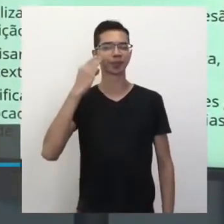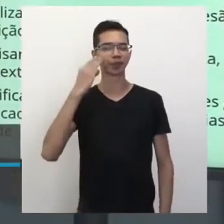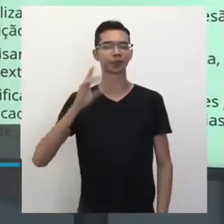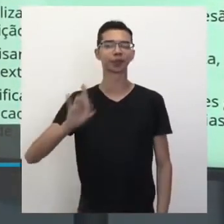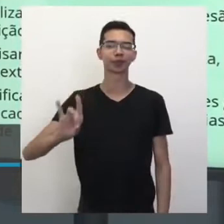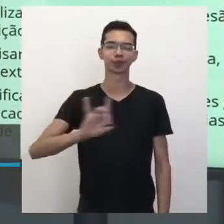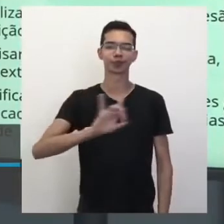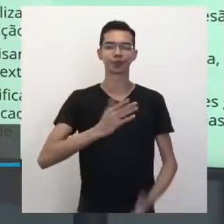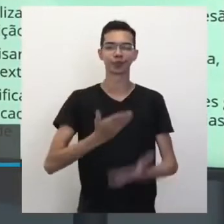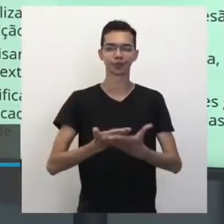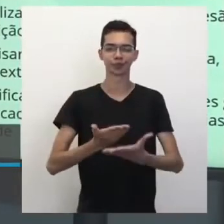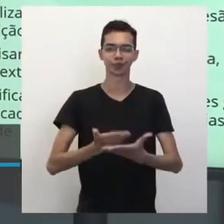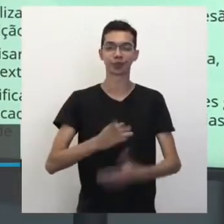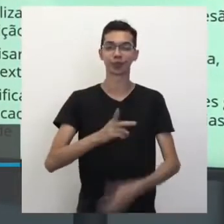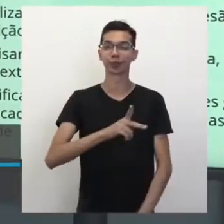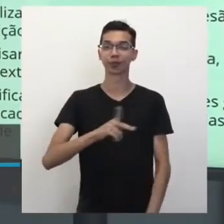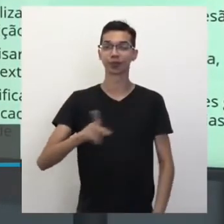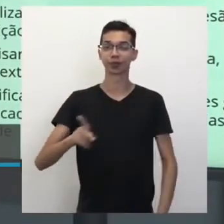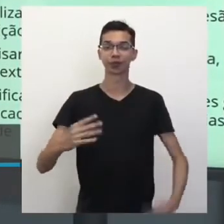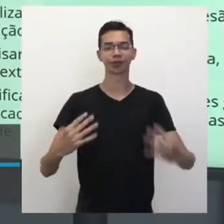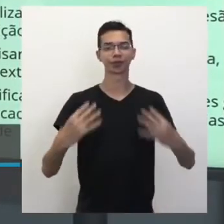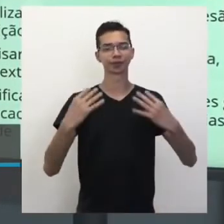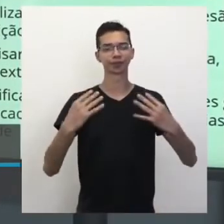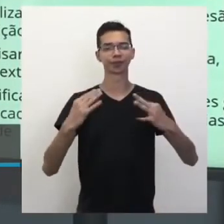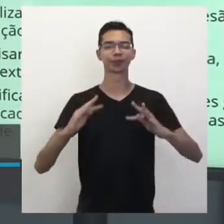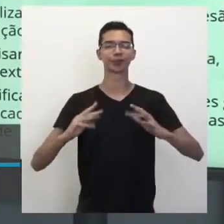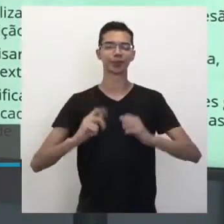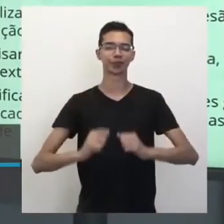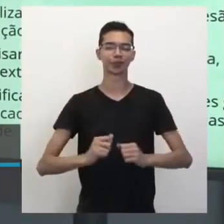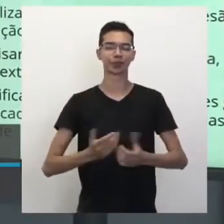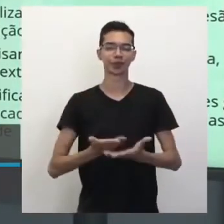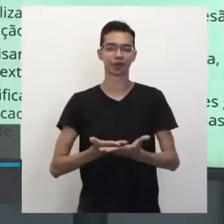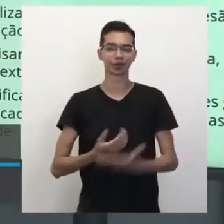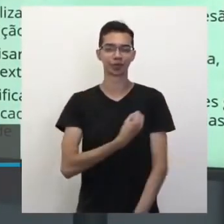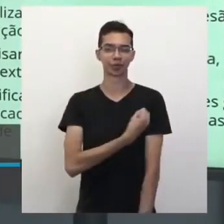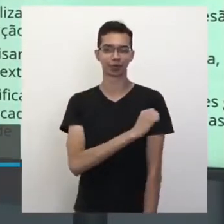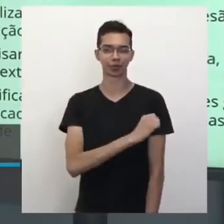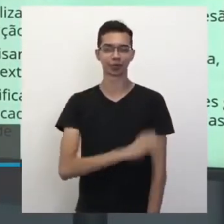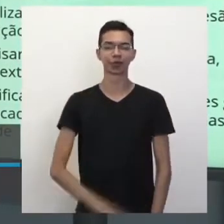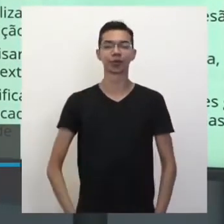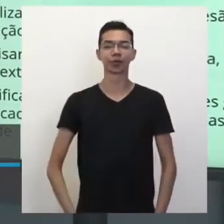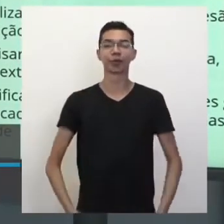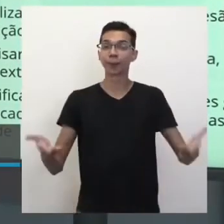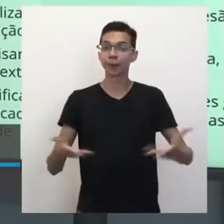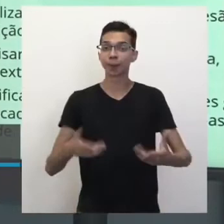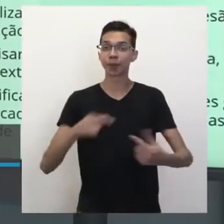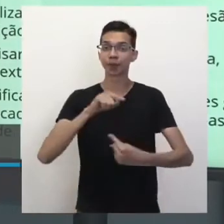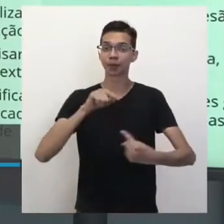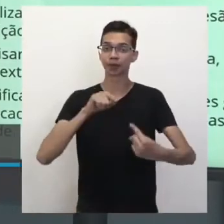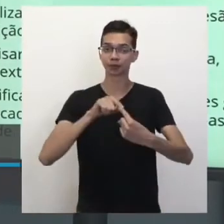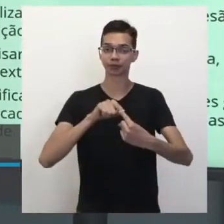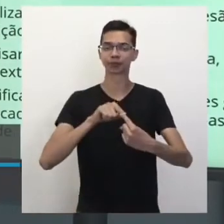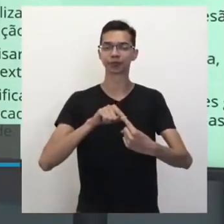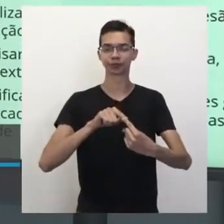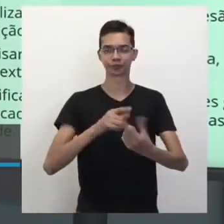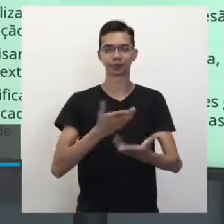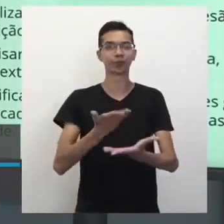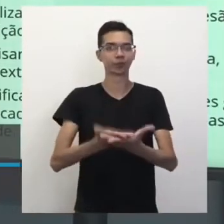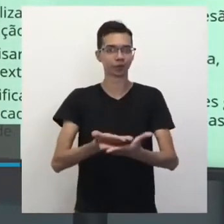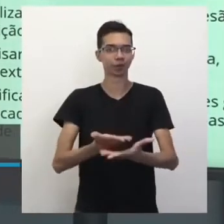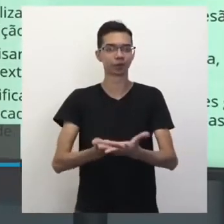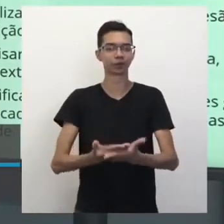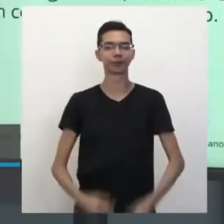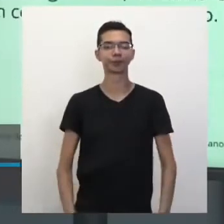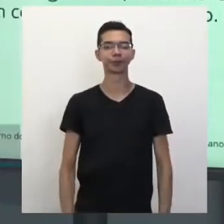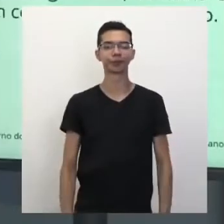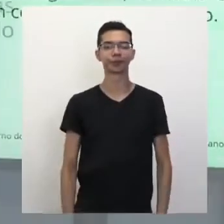e todos que nos acompanham aqui na aula do oitavo ano. Então, vamos aí aos objetivos, no caso, da nossa aula de hoje.